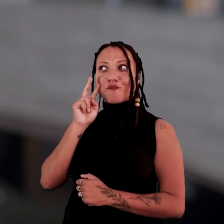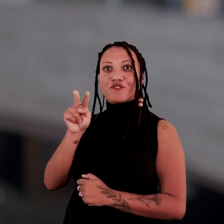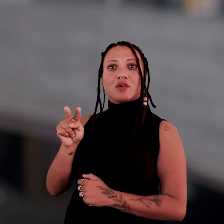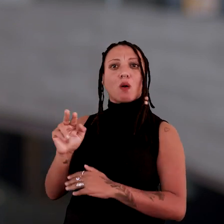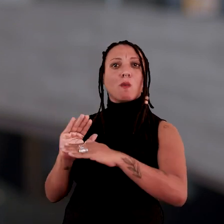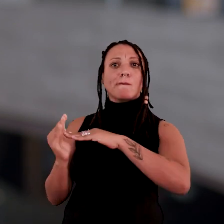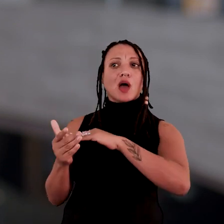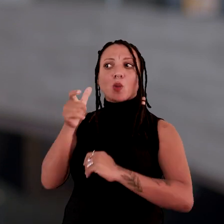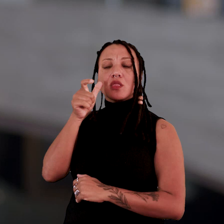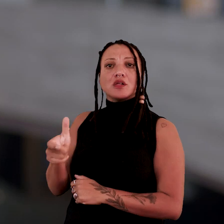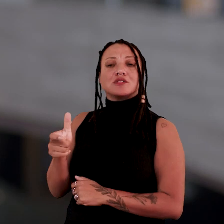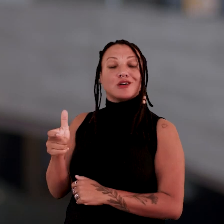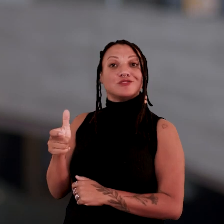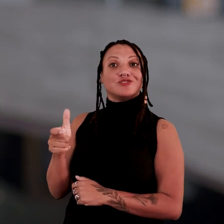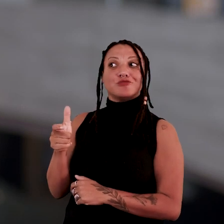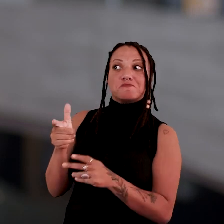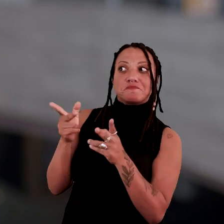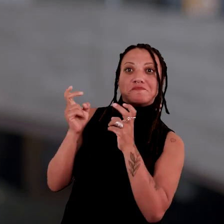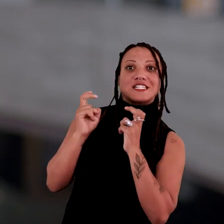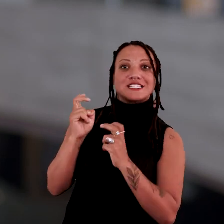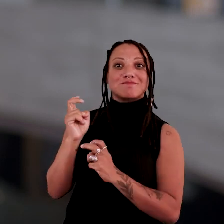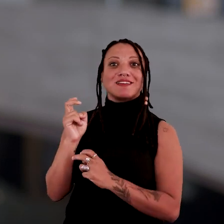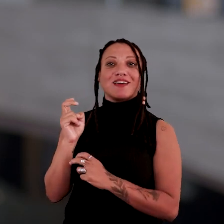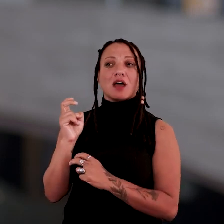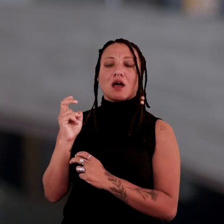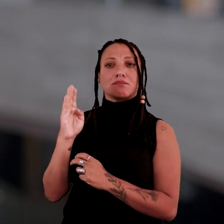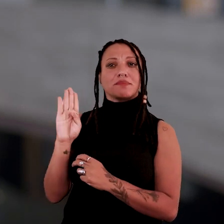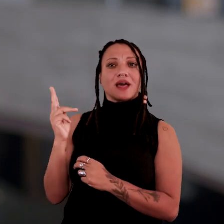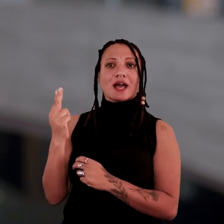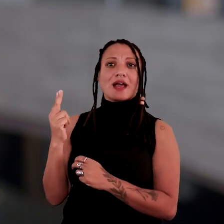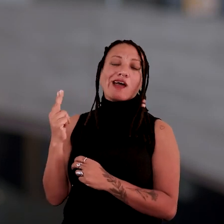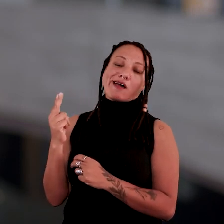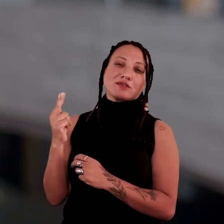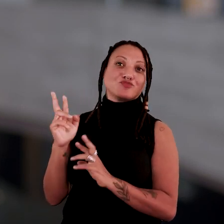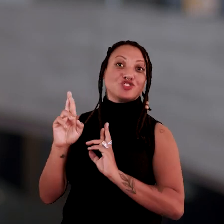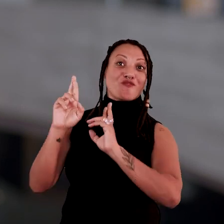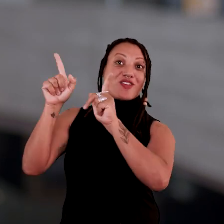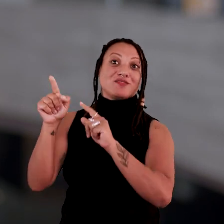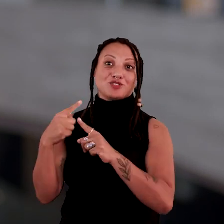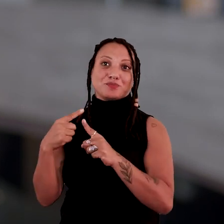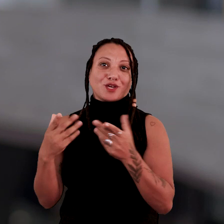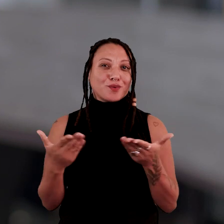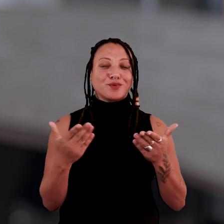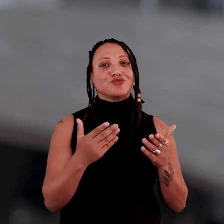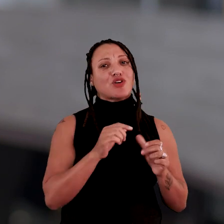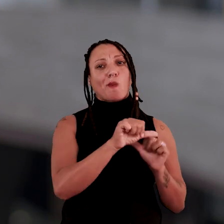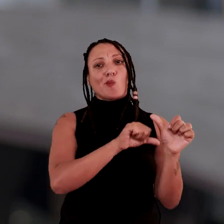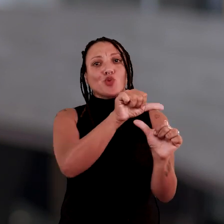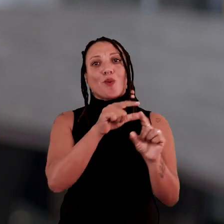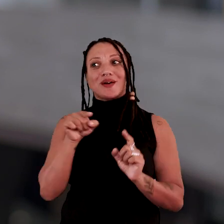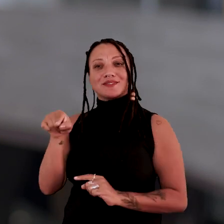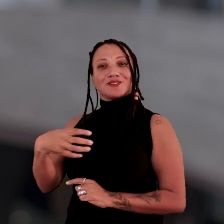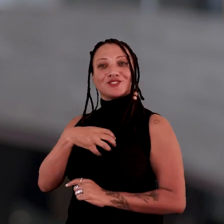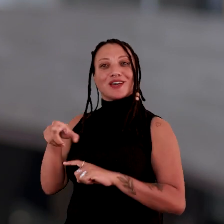Horizonte pacata, interiorana, mais tranquila, e é isso que nós tentamos fazer com que o projeto passasse